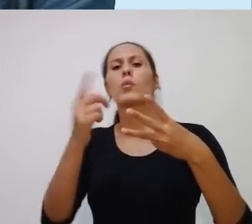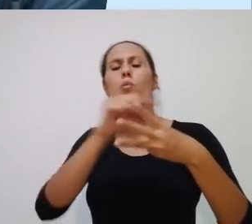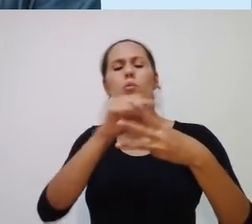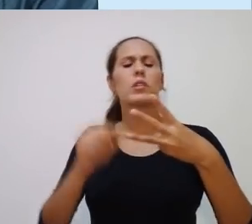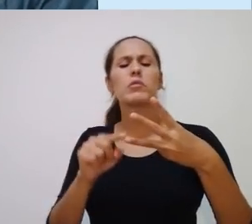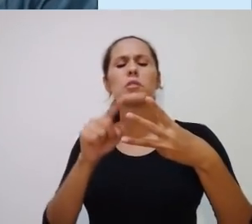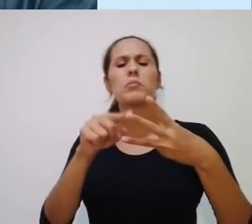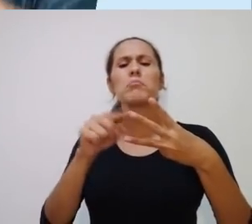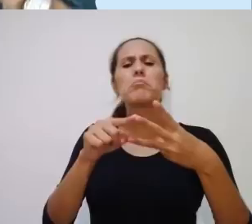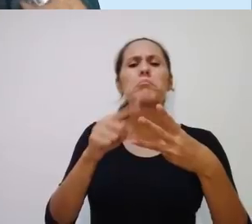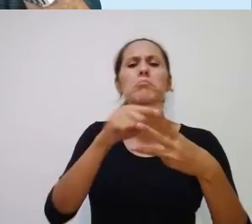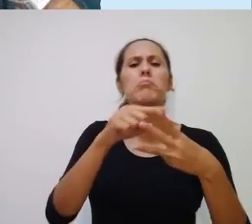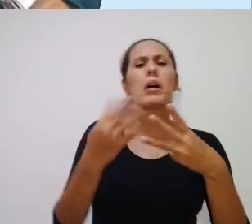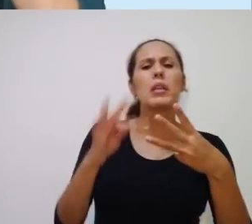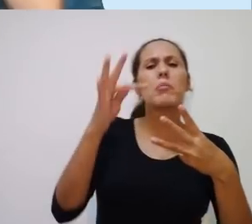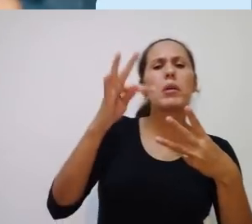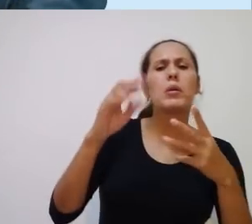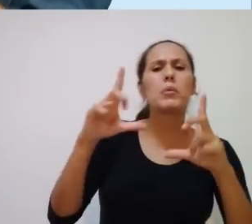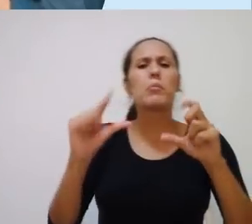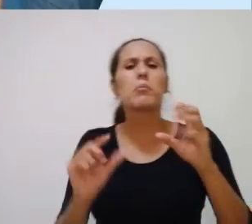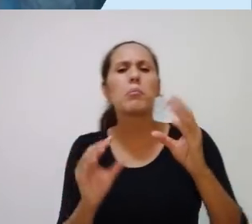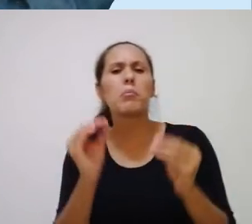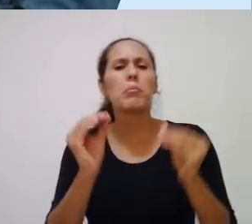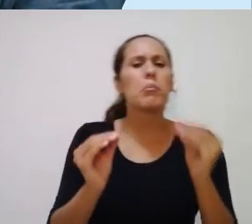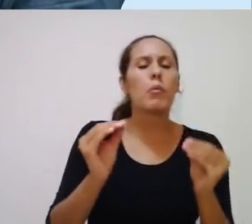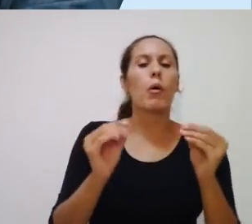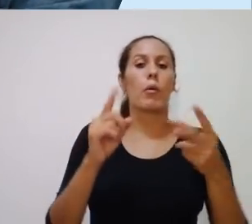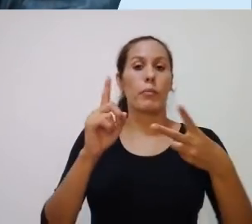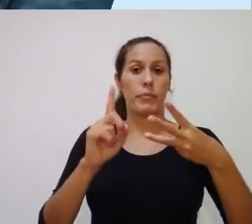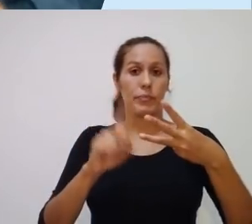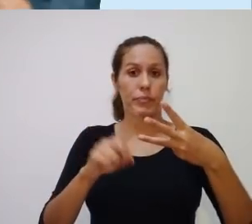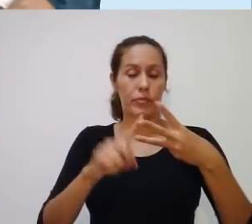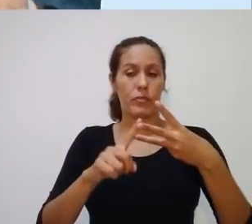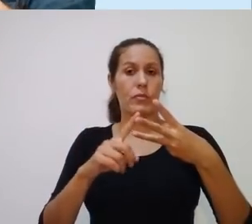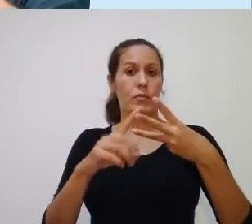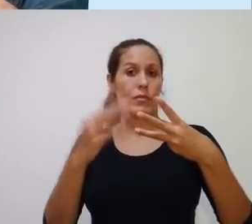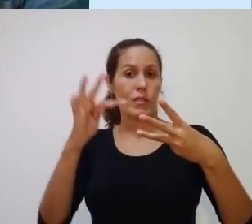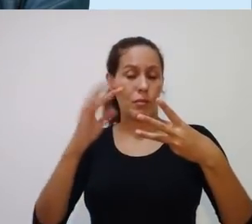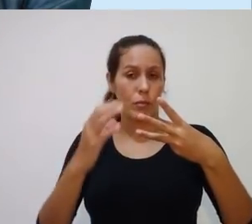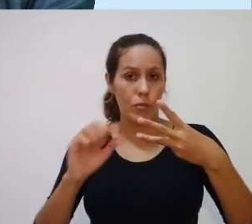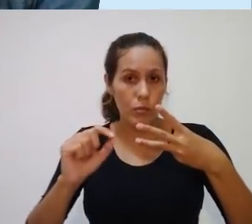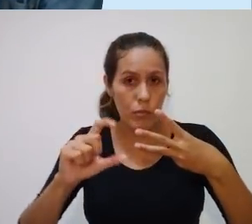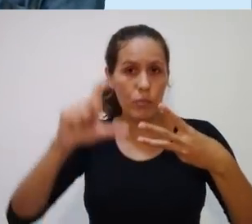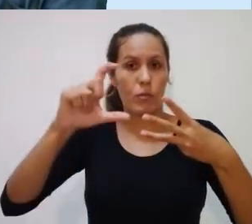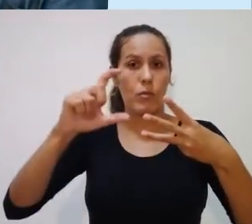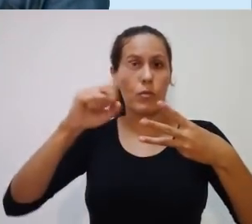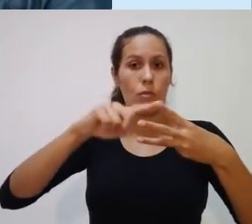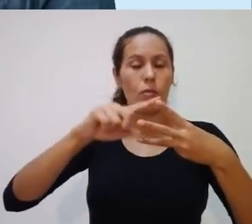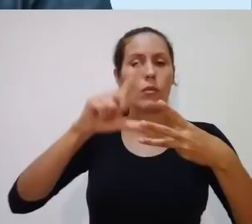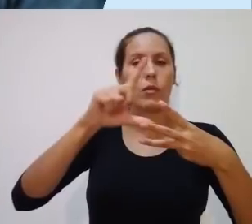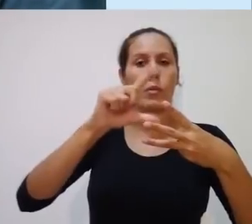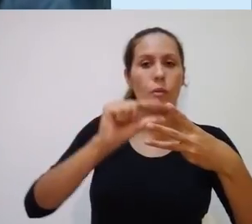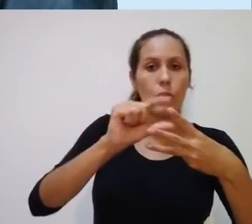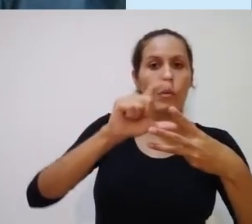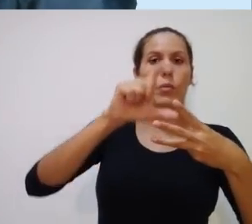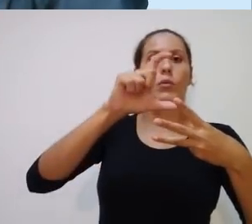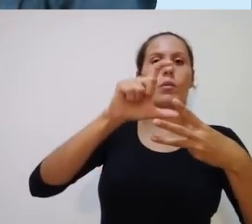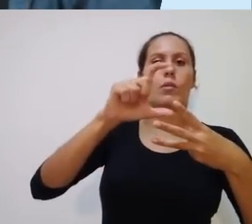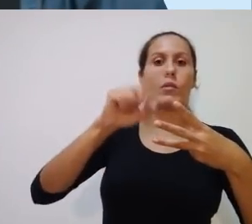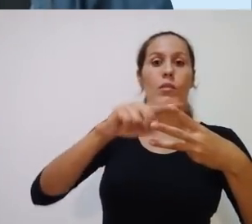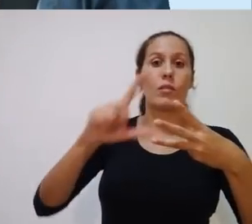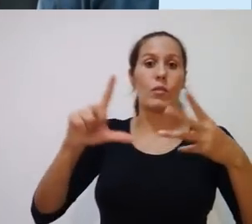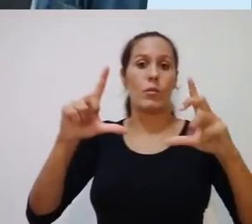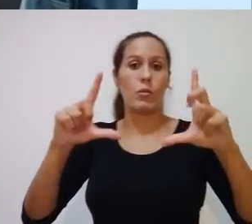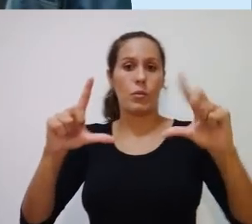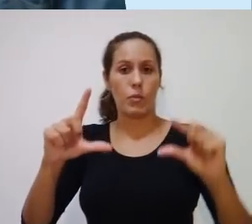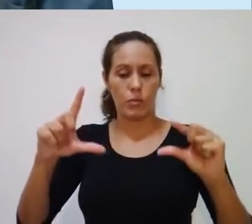volume? Então, quando aumenta a temperatura, aumenta o volume. Se diminui a temperatura, diminui o volume. Então isso tem a ver com essa ideia da